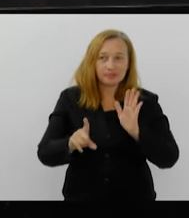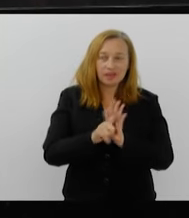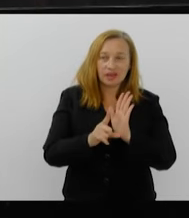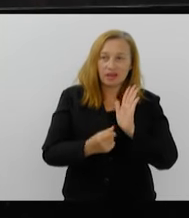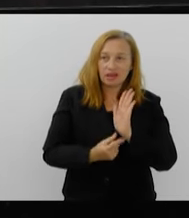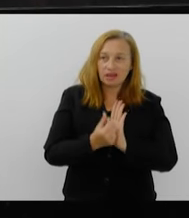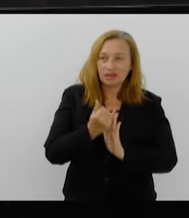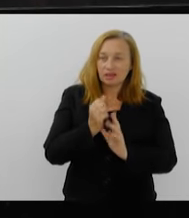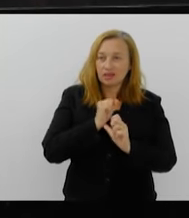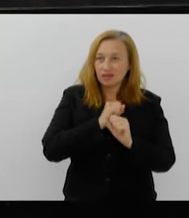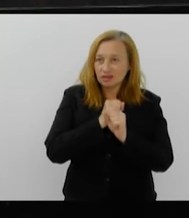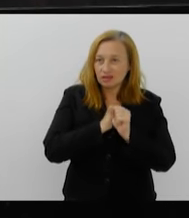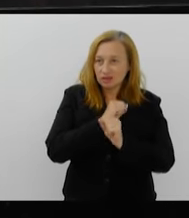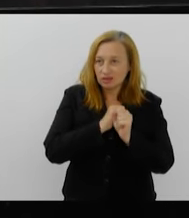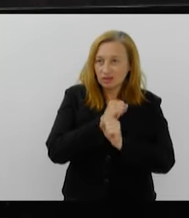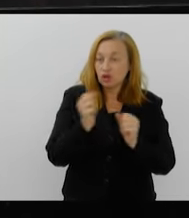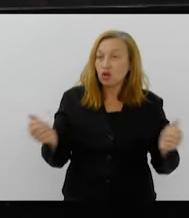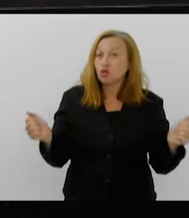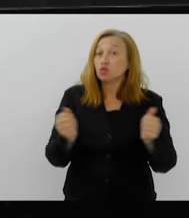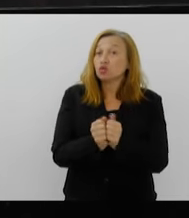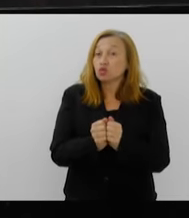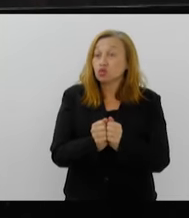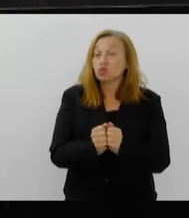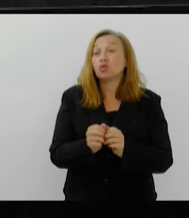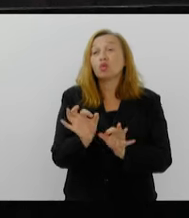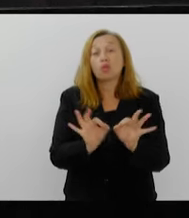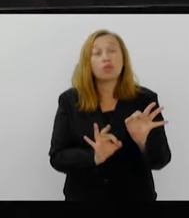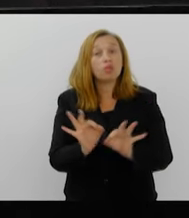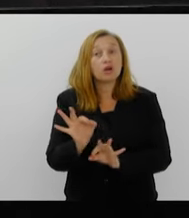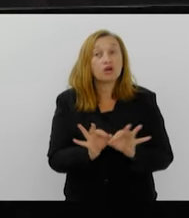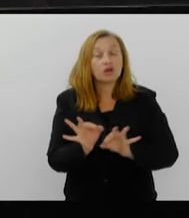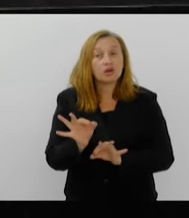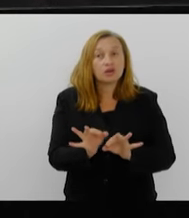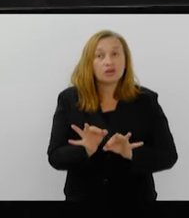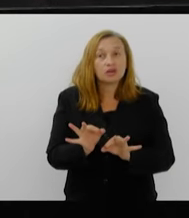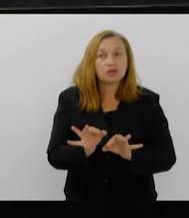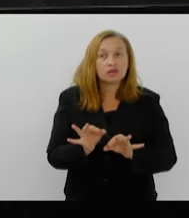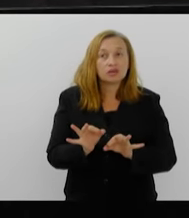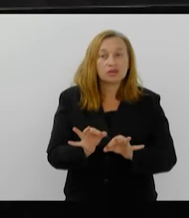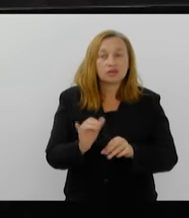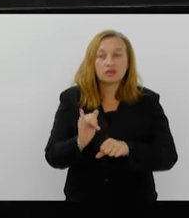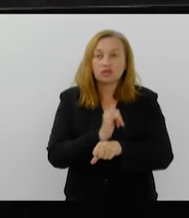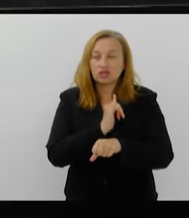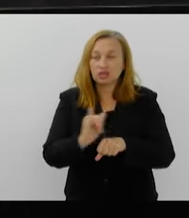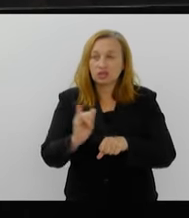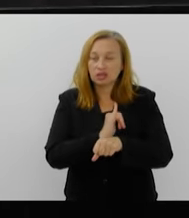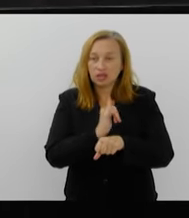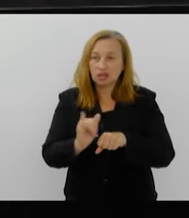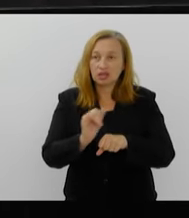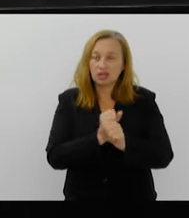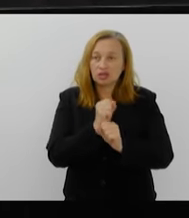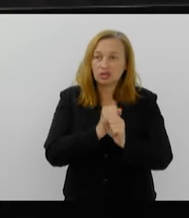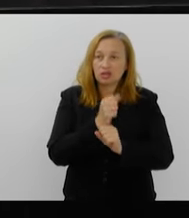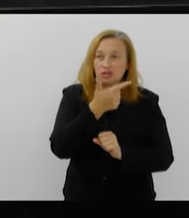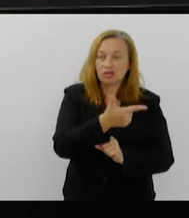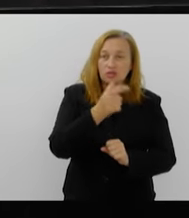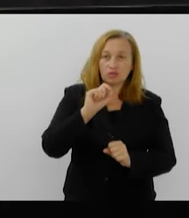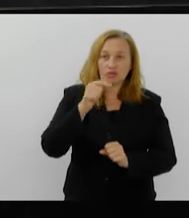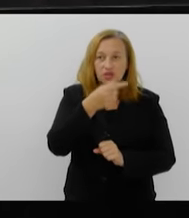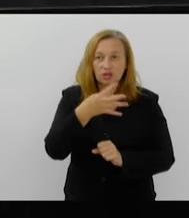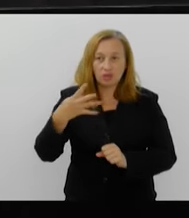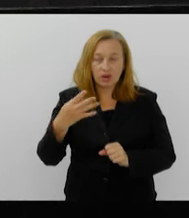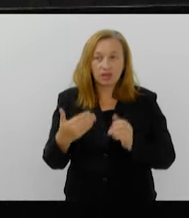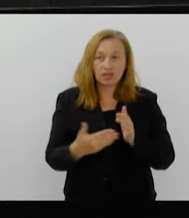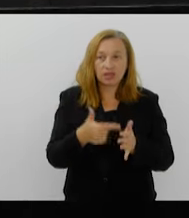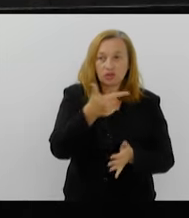Orçamentária Anual, que, junto com o Plano Plurianual para o quadriênio 2024 e 2027, e